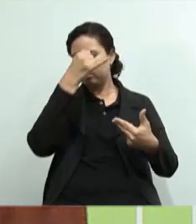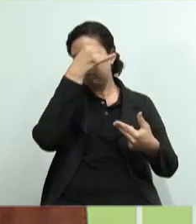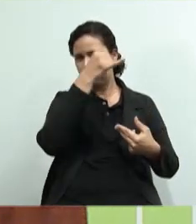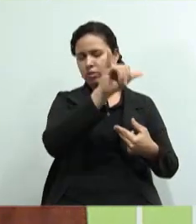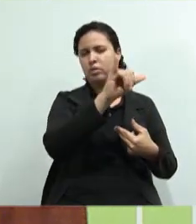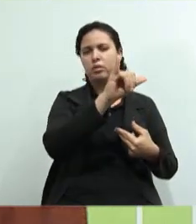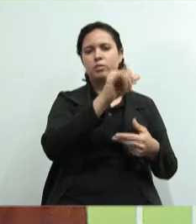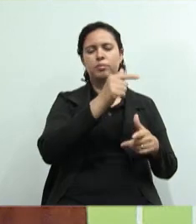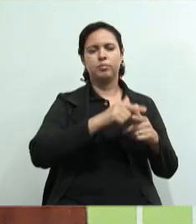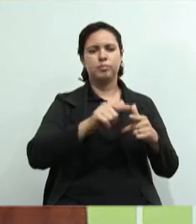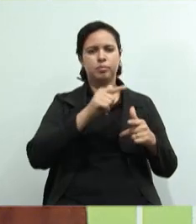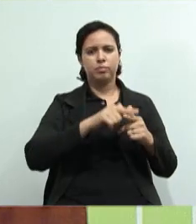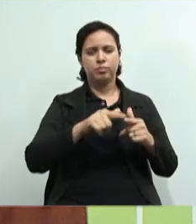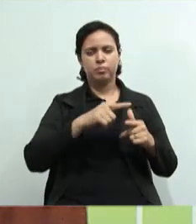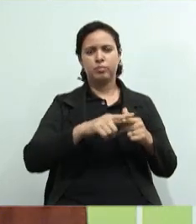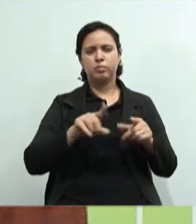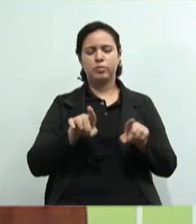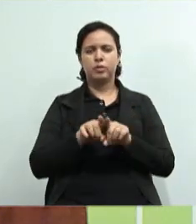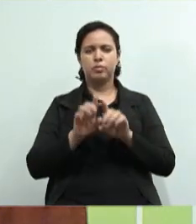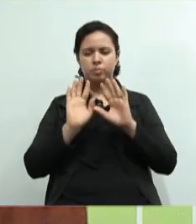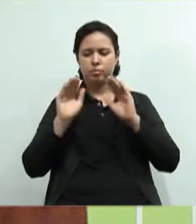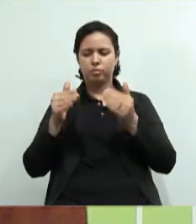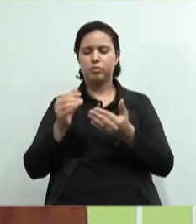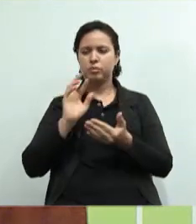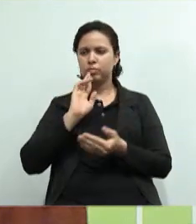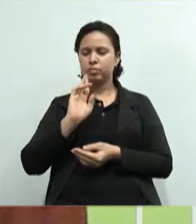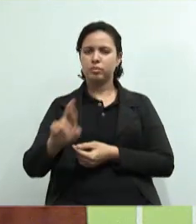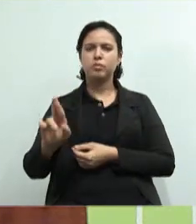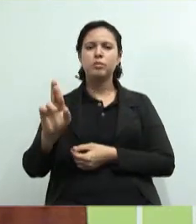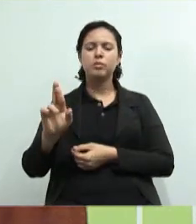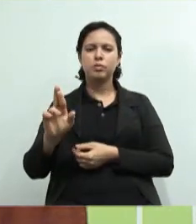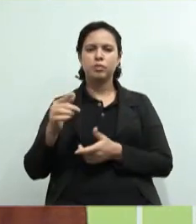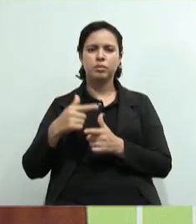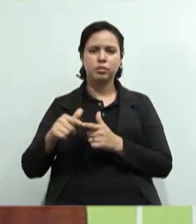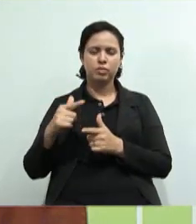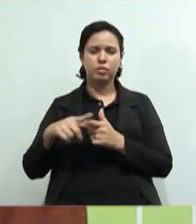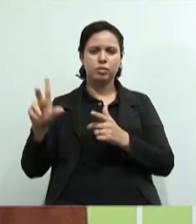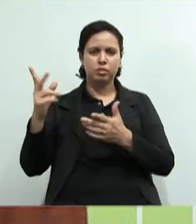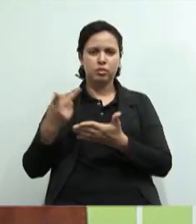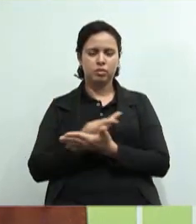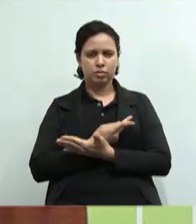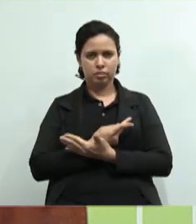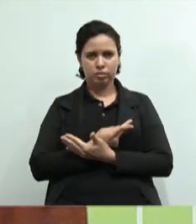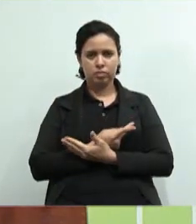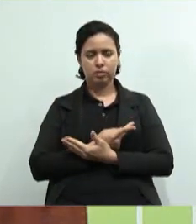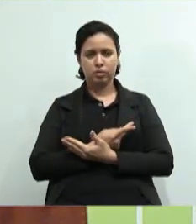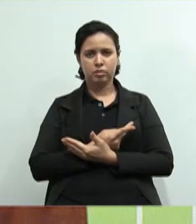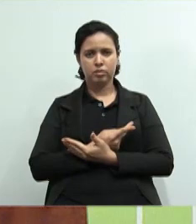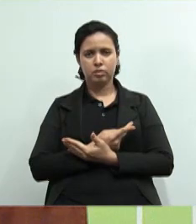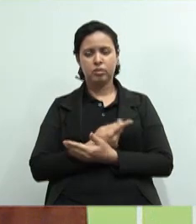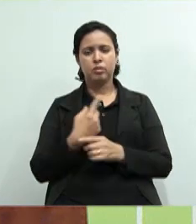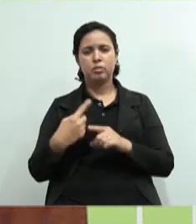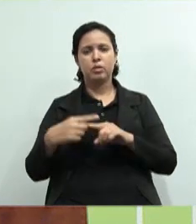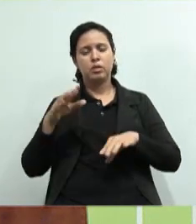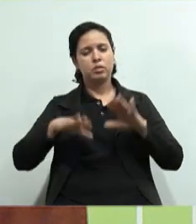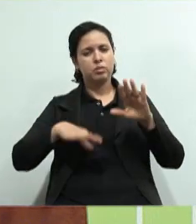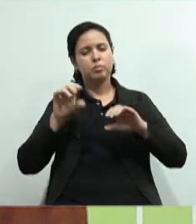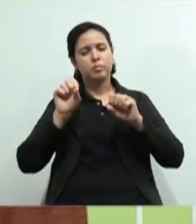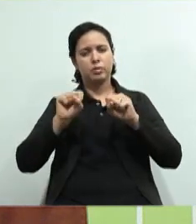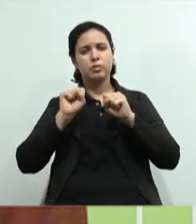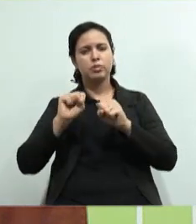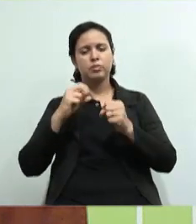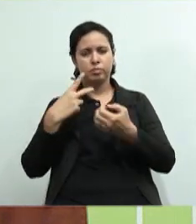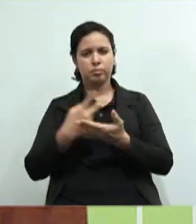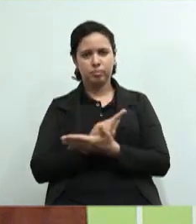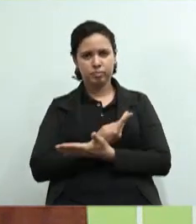Prevenir problemas e agir para solucionar quando os problemas acontecerem, porque infelizmente eles podem